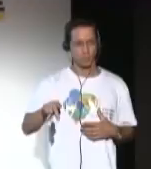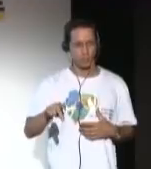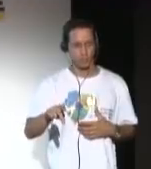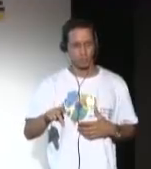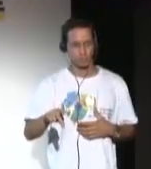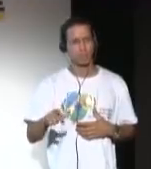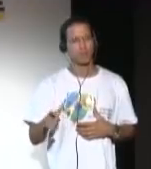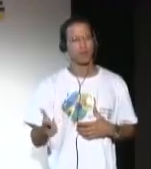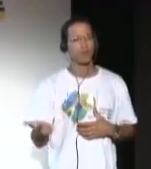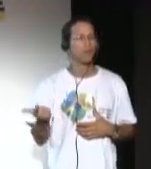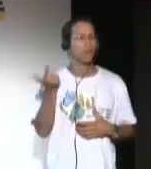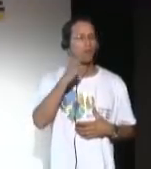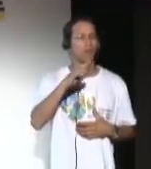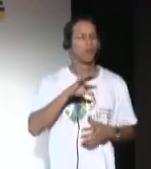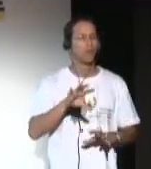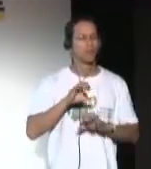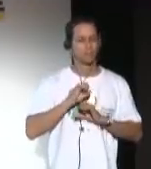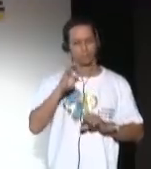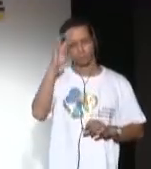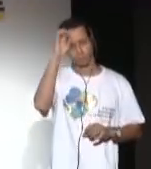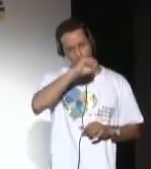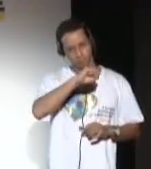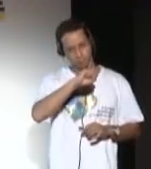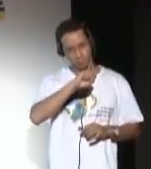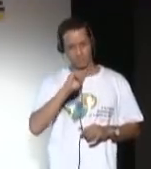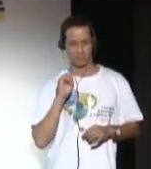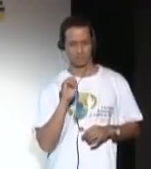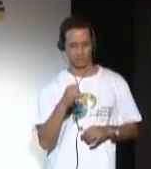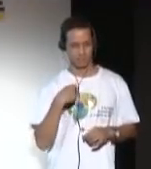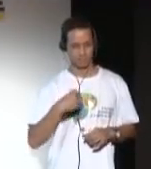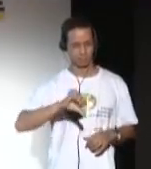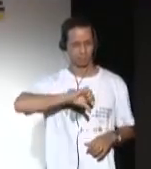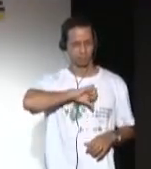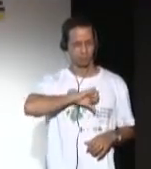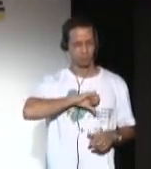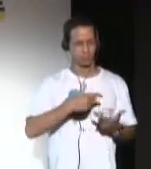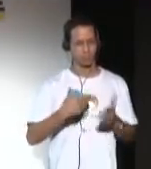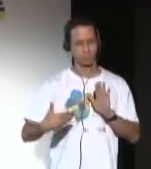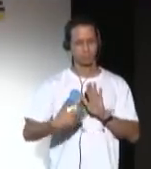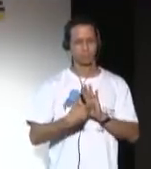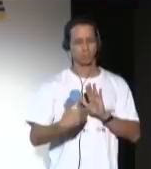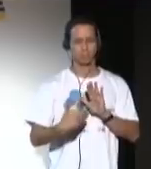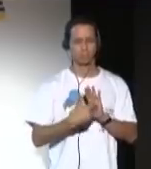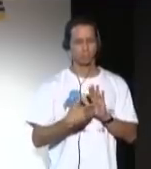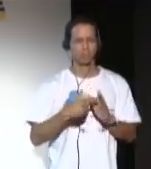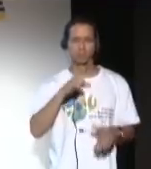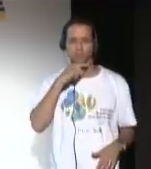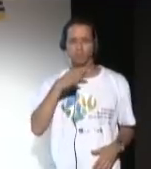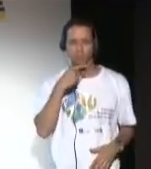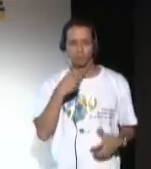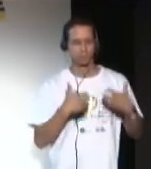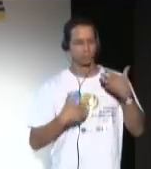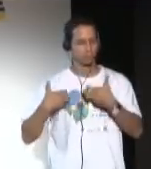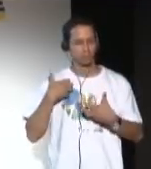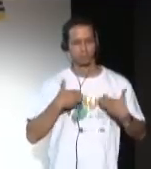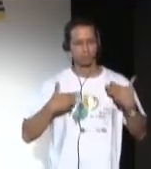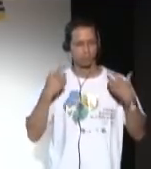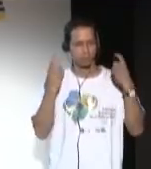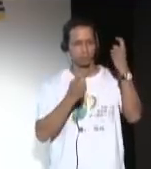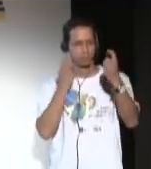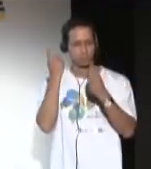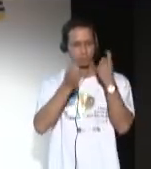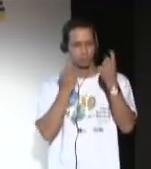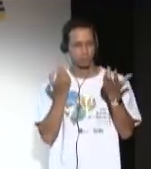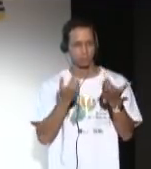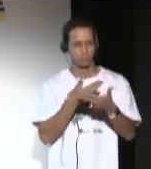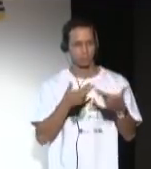uma probabilidade muito mais alta de você aprender. Agora, as emoções negativas podem te bloquear. Se você estiver ansioso, porque você está preocupado